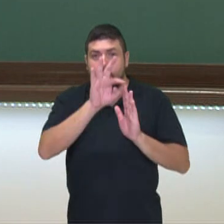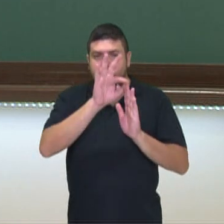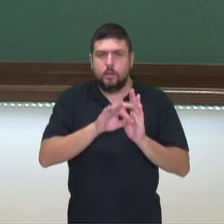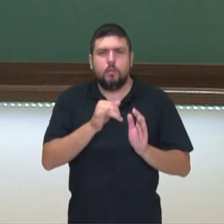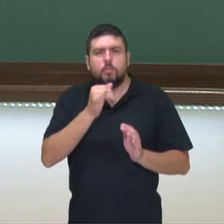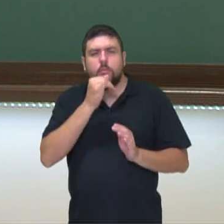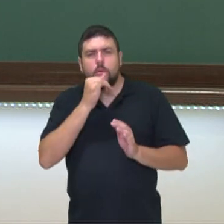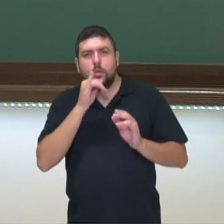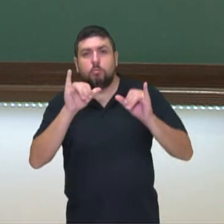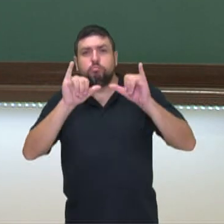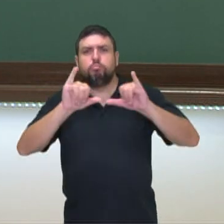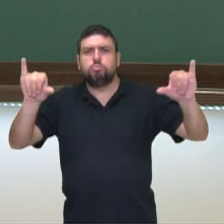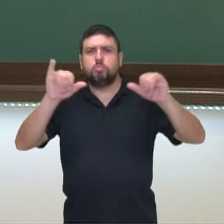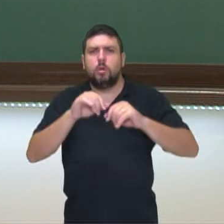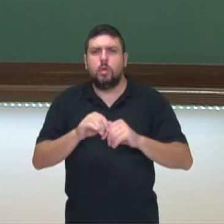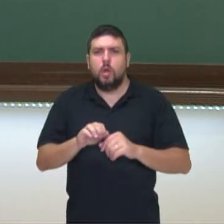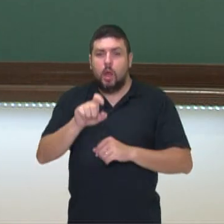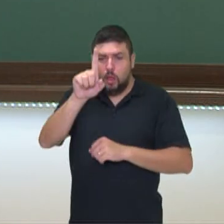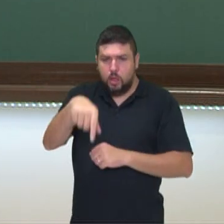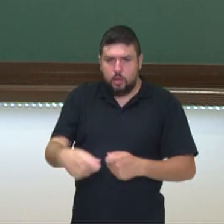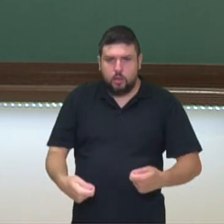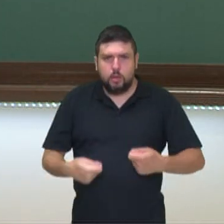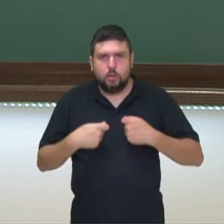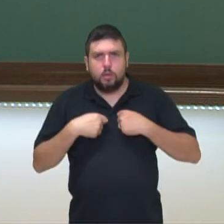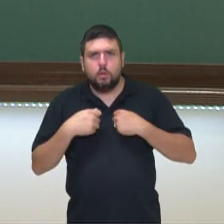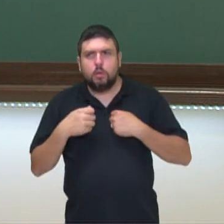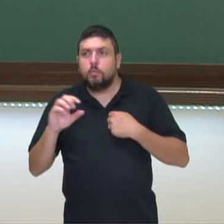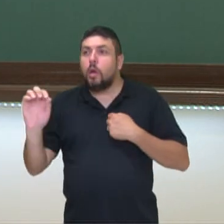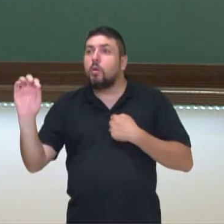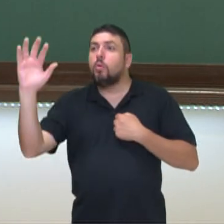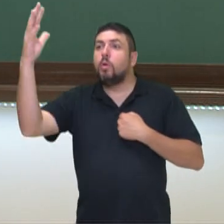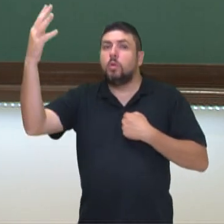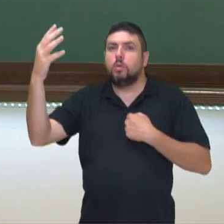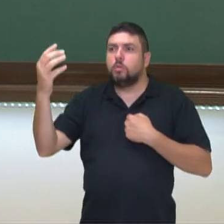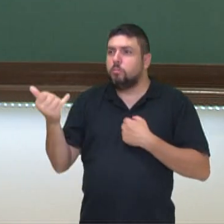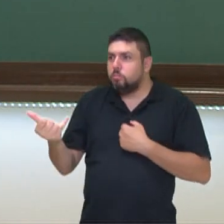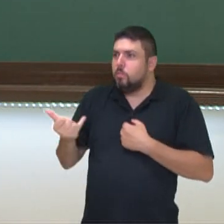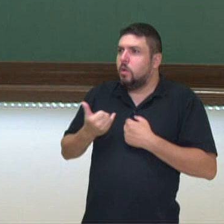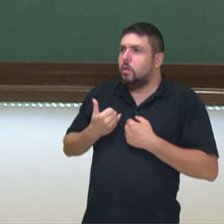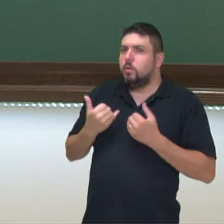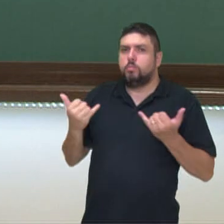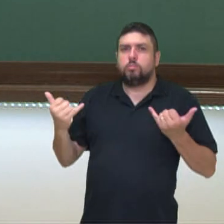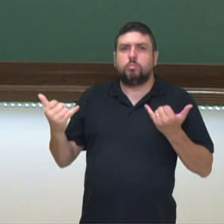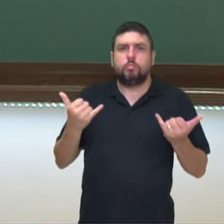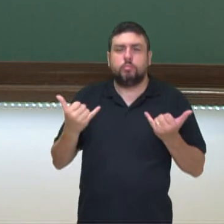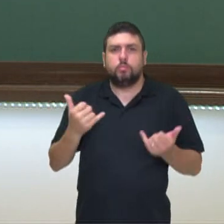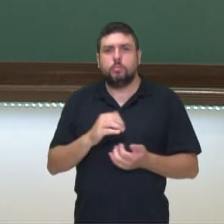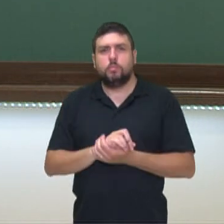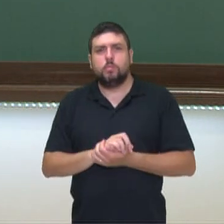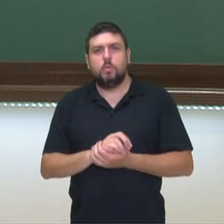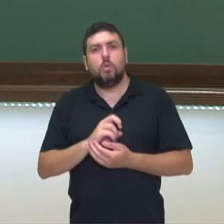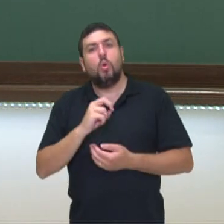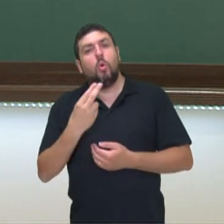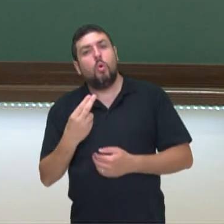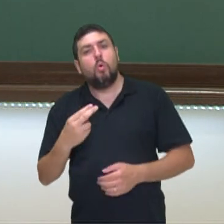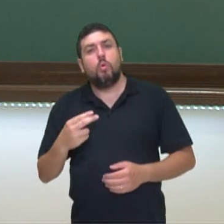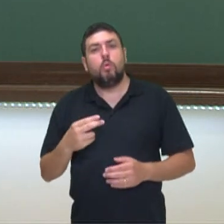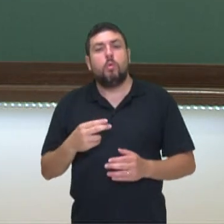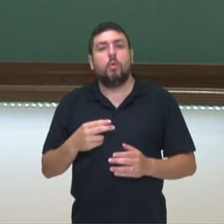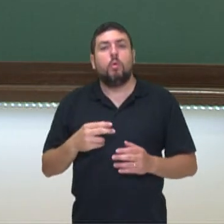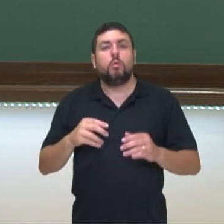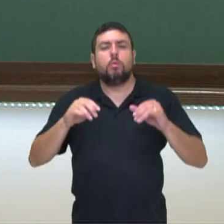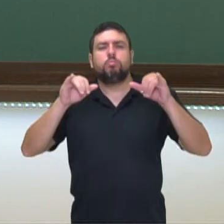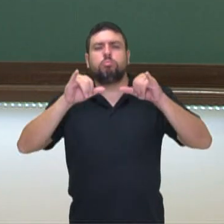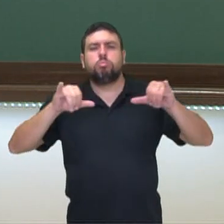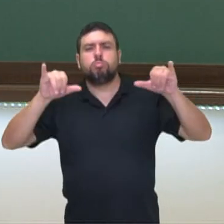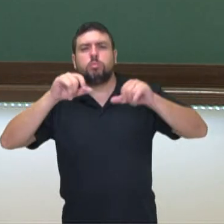notícia, traz uma informação sobre um fato, um acontecimento. Ou um texto publicitário, ele vai ter o poder de convencer, vai